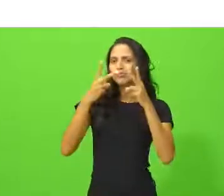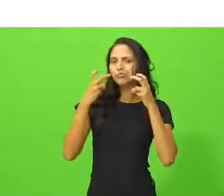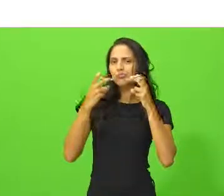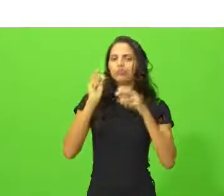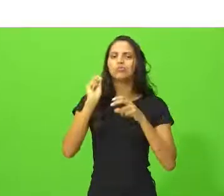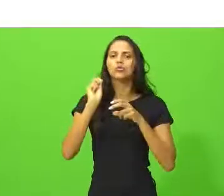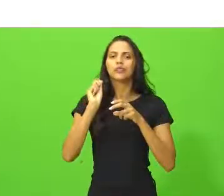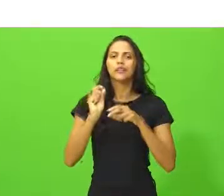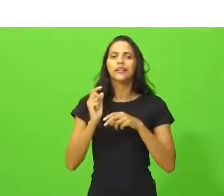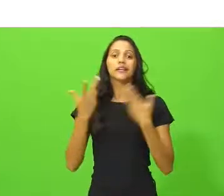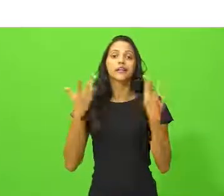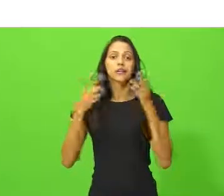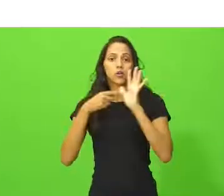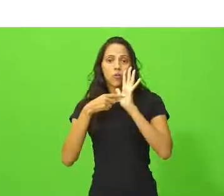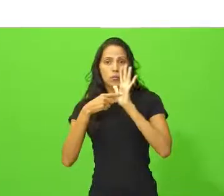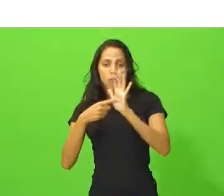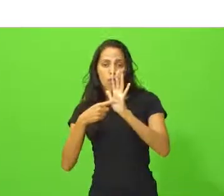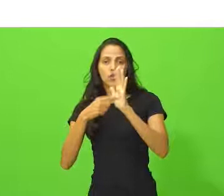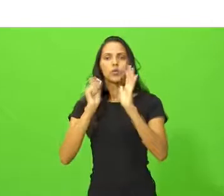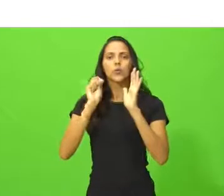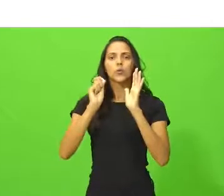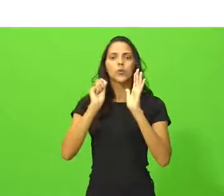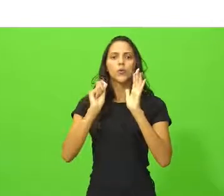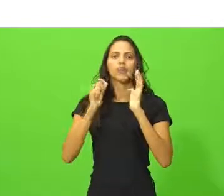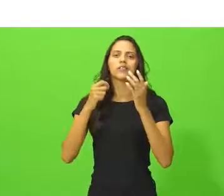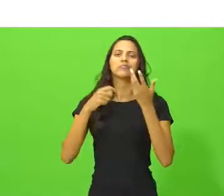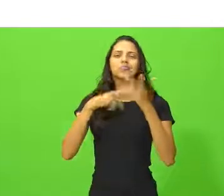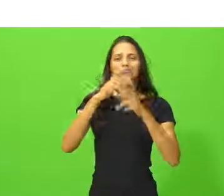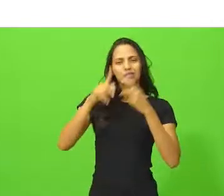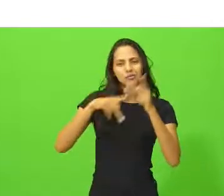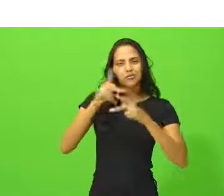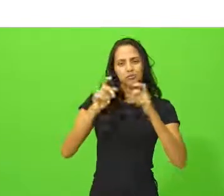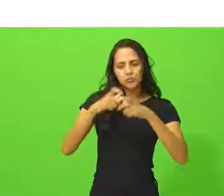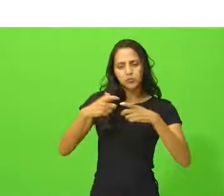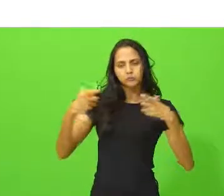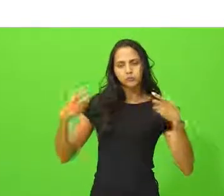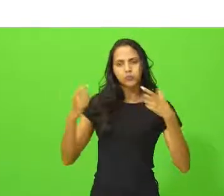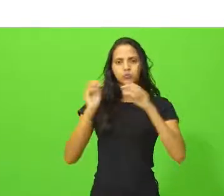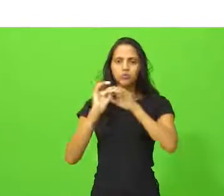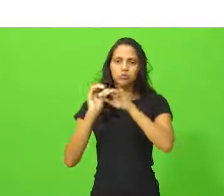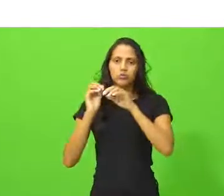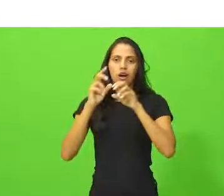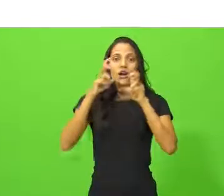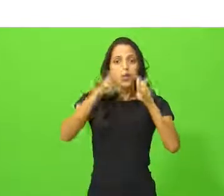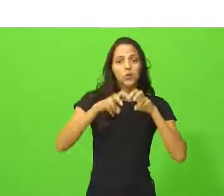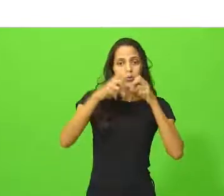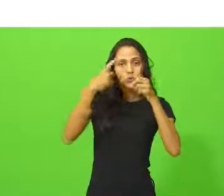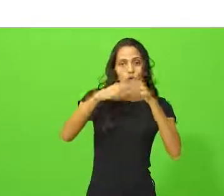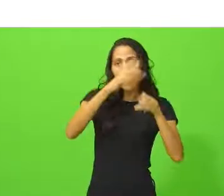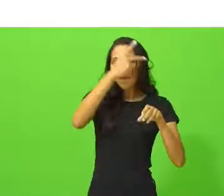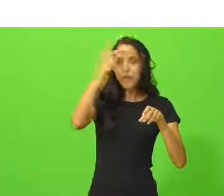Os gráficos mostram as alterações na distribuição da população da cidade e